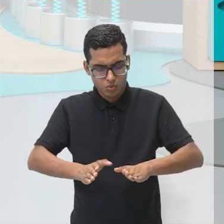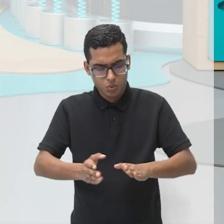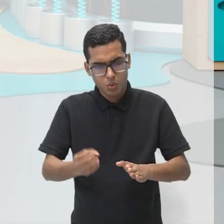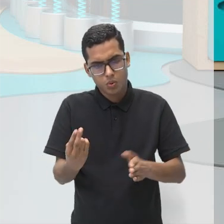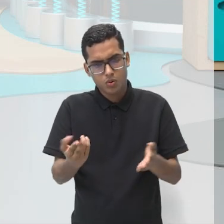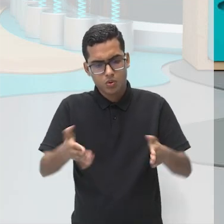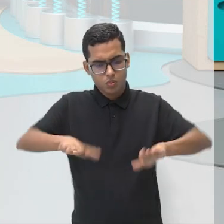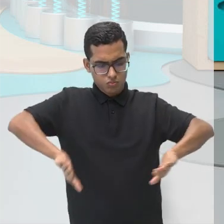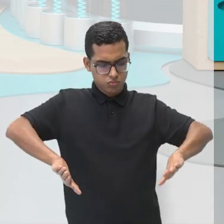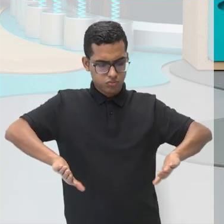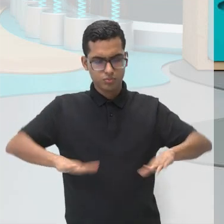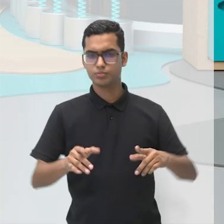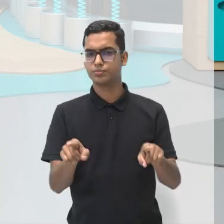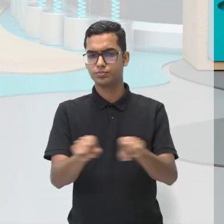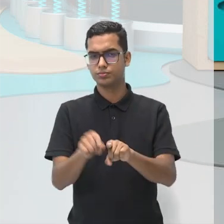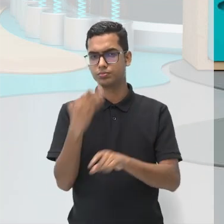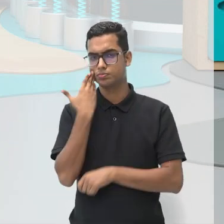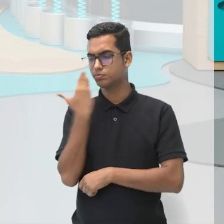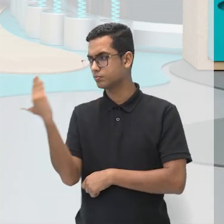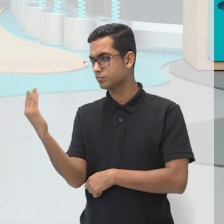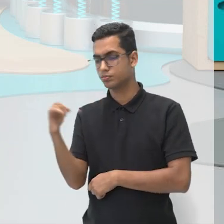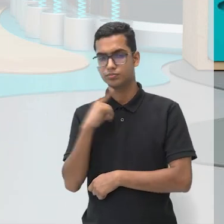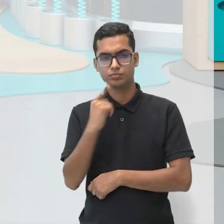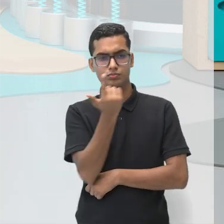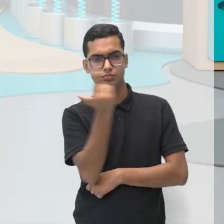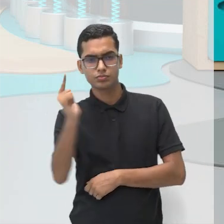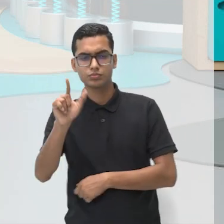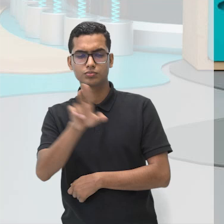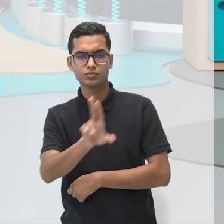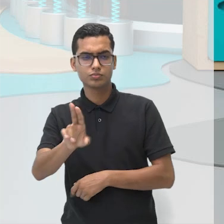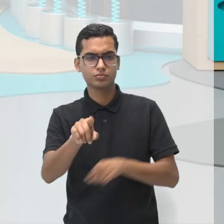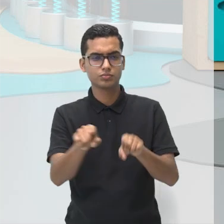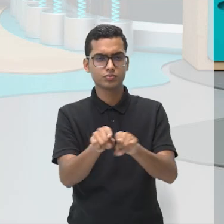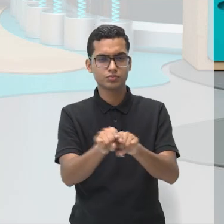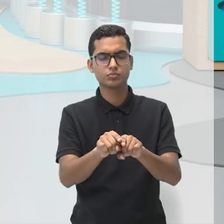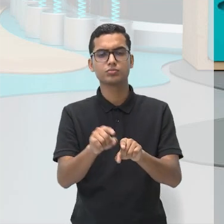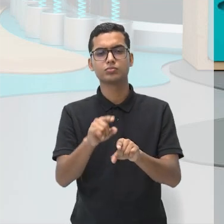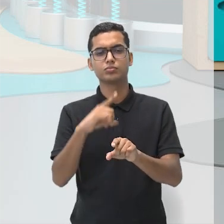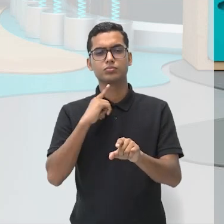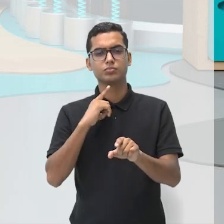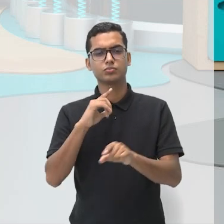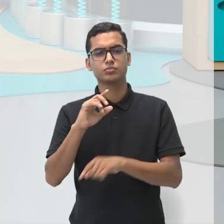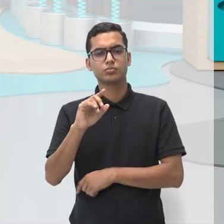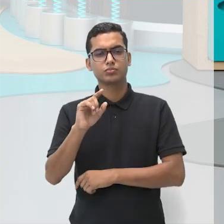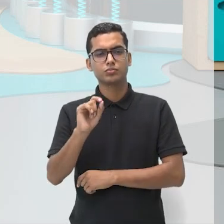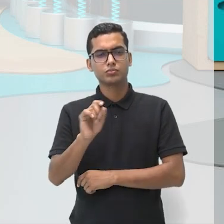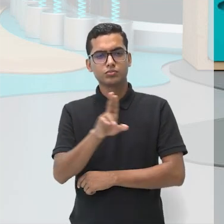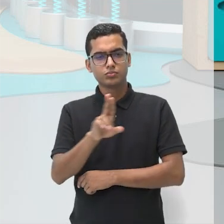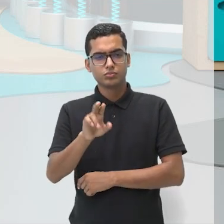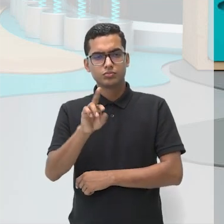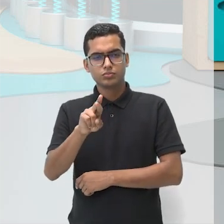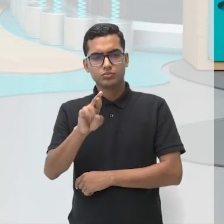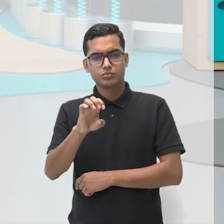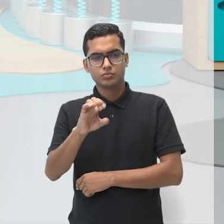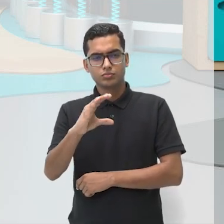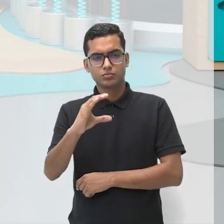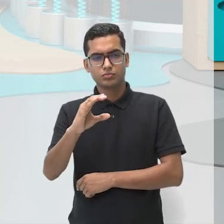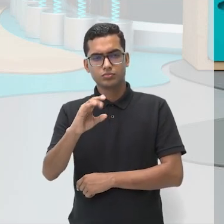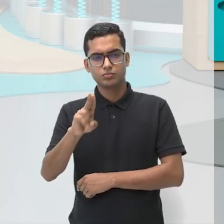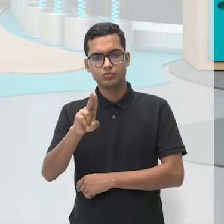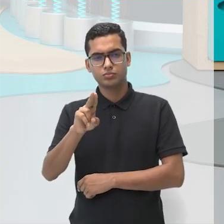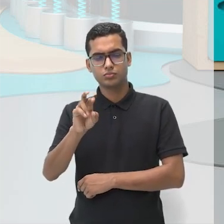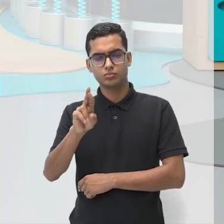desvios, a gente vai ter ainda, olha só, a gente vai ter um desvio que chama recurvatum ou hiperestendido, que é